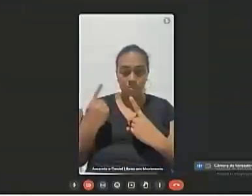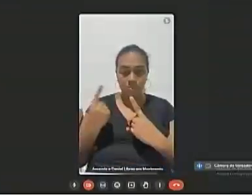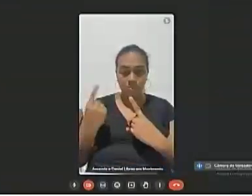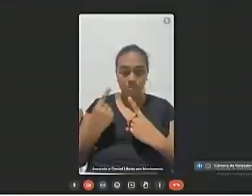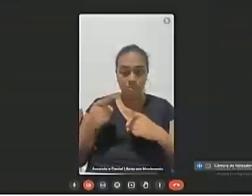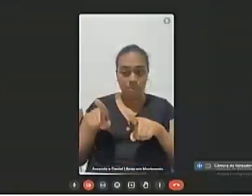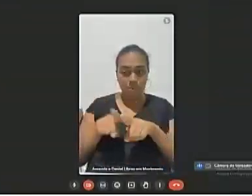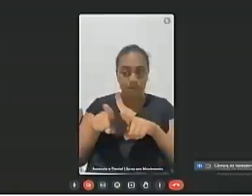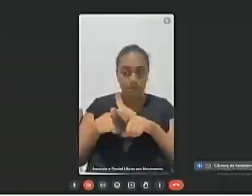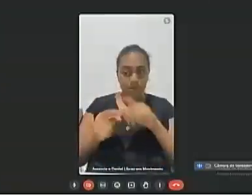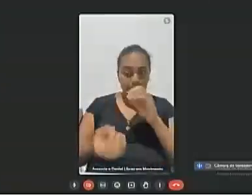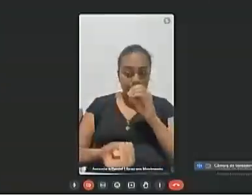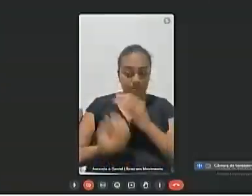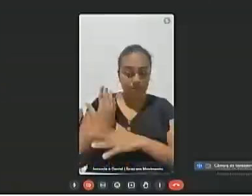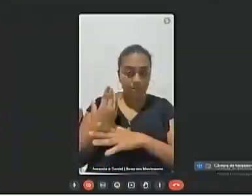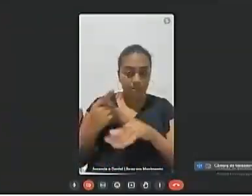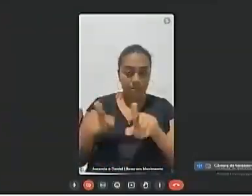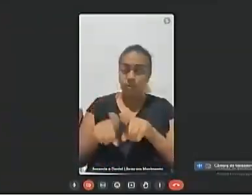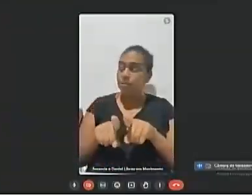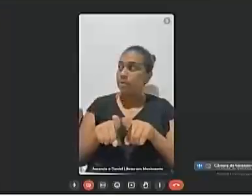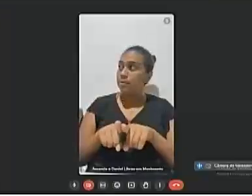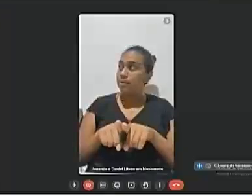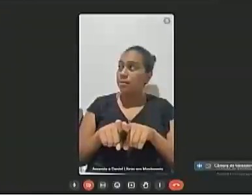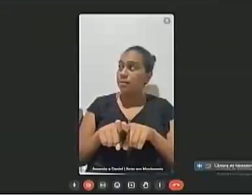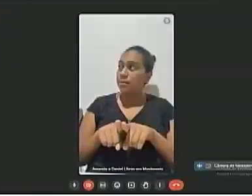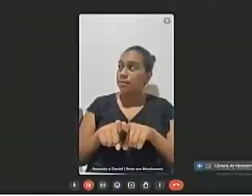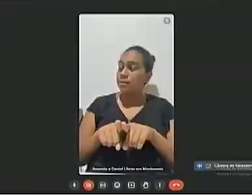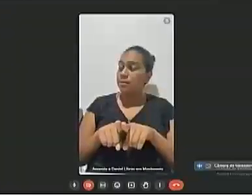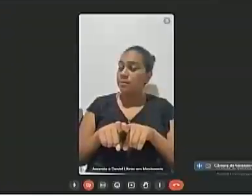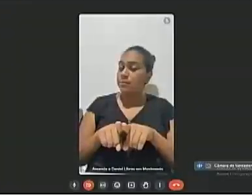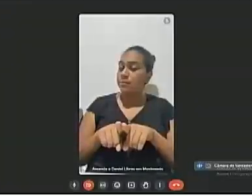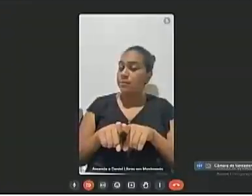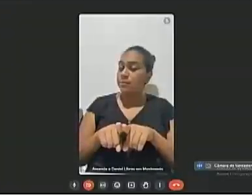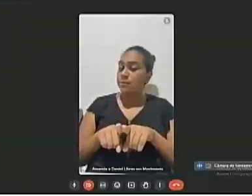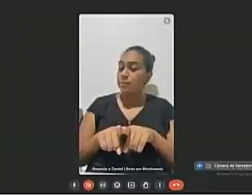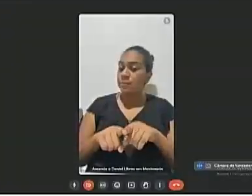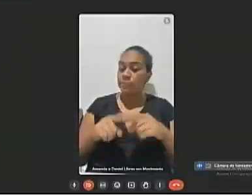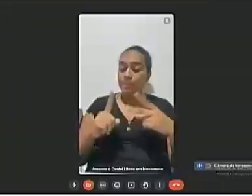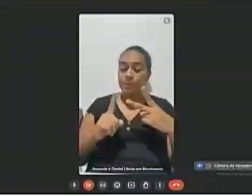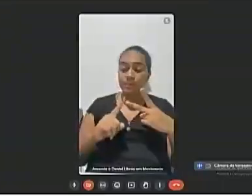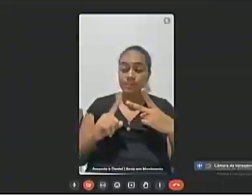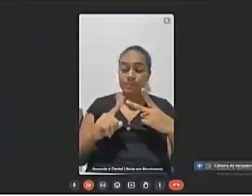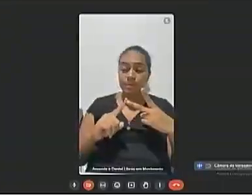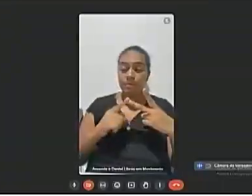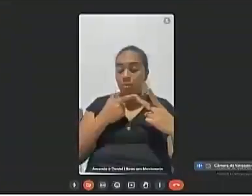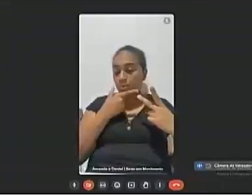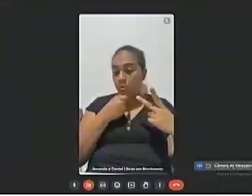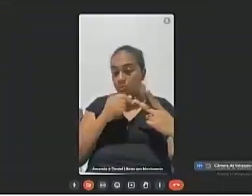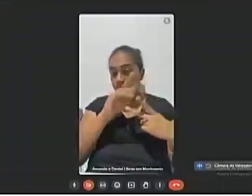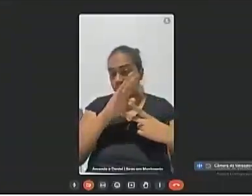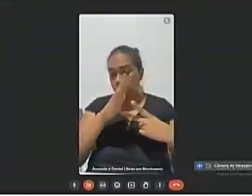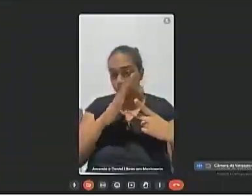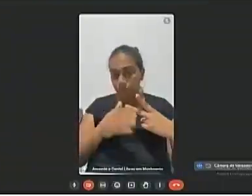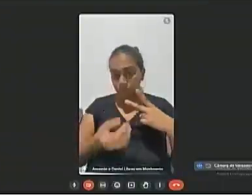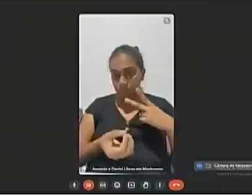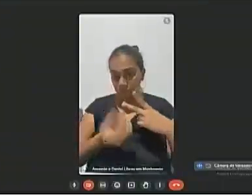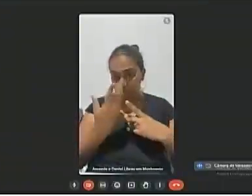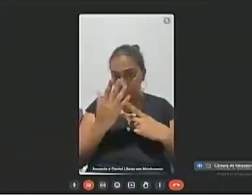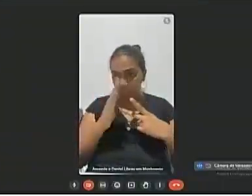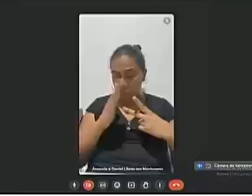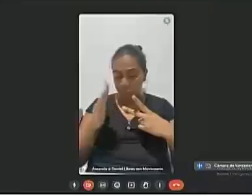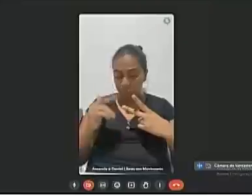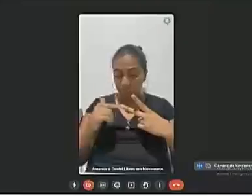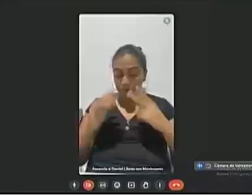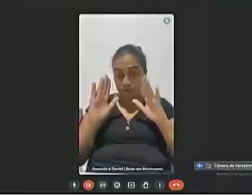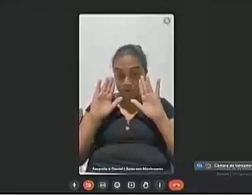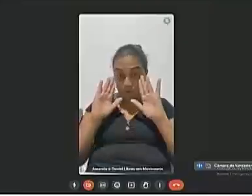construção de uma barragem a montante das cidades, e também rapidamente sobre o item 2, que o nosso colega Claudinei acabou de falar, sobre a construção de diques. O